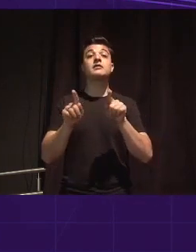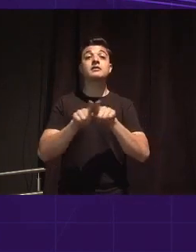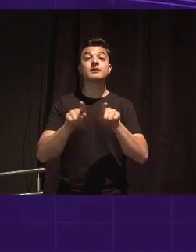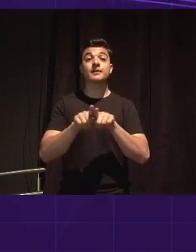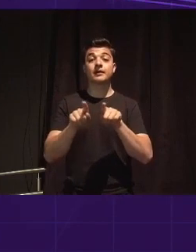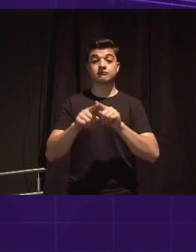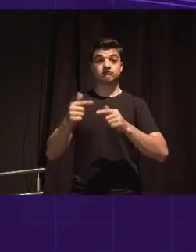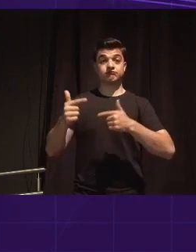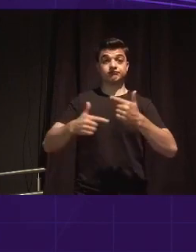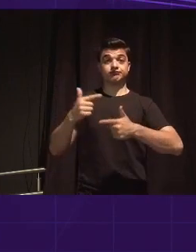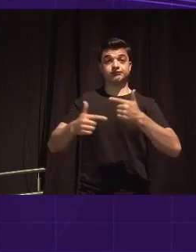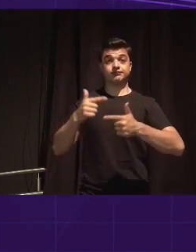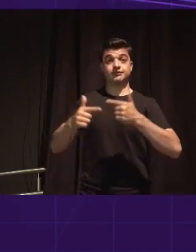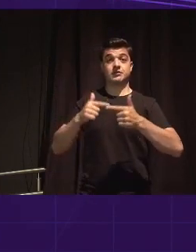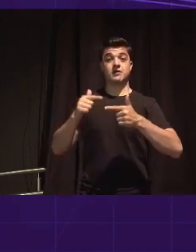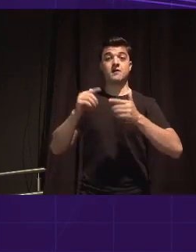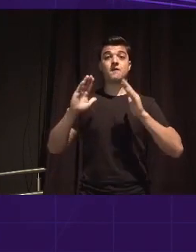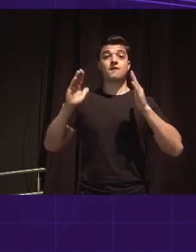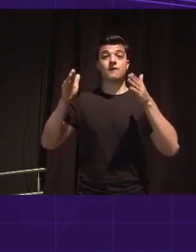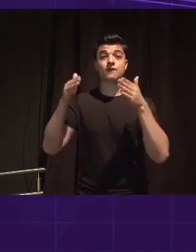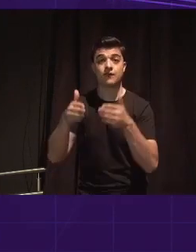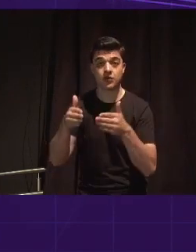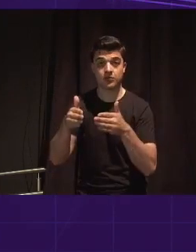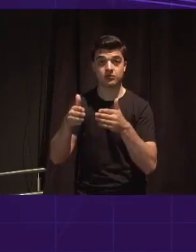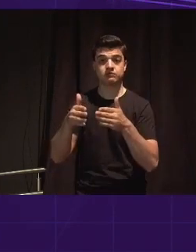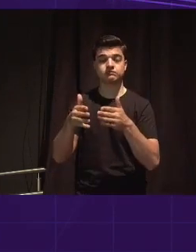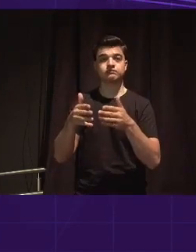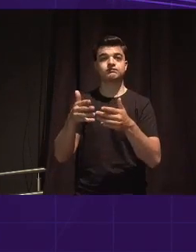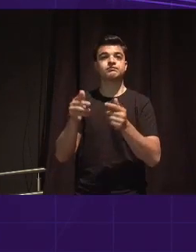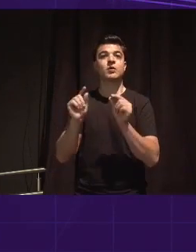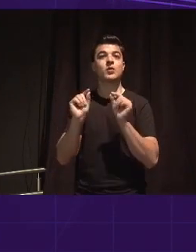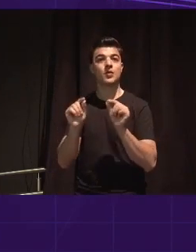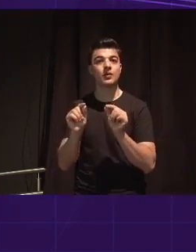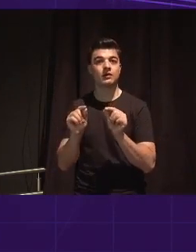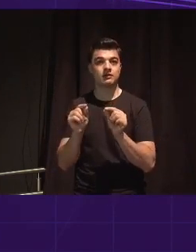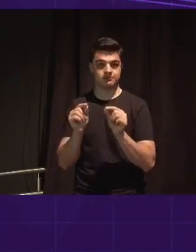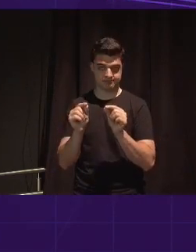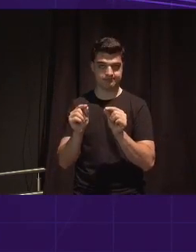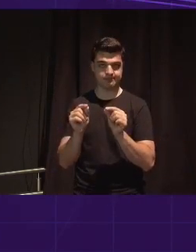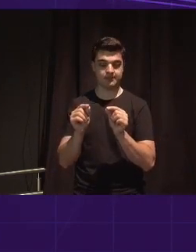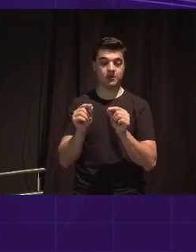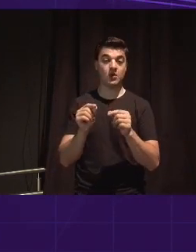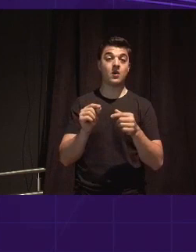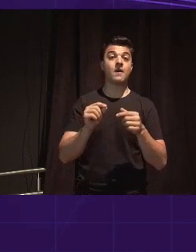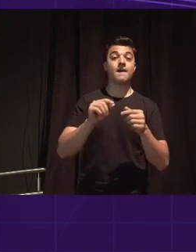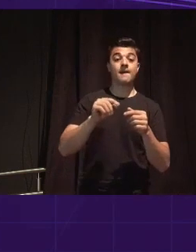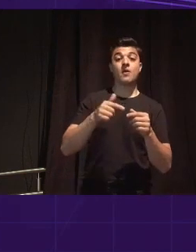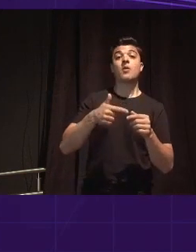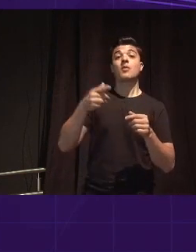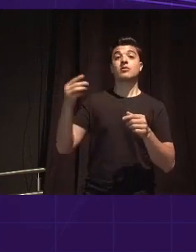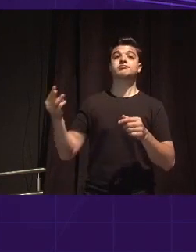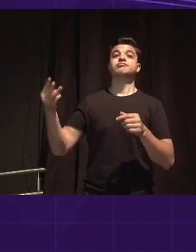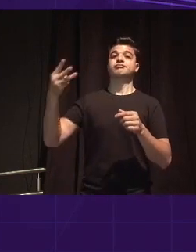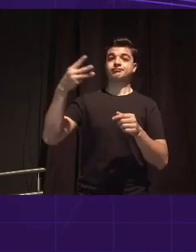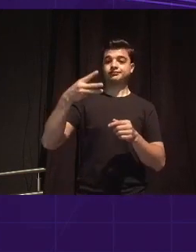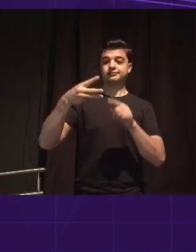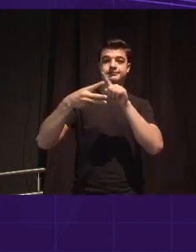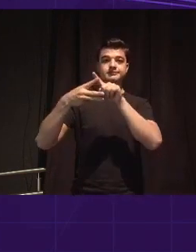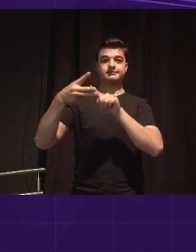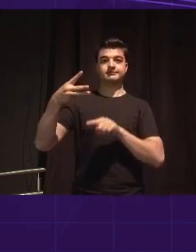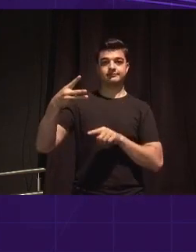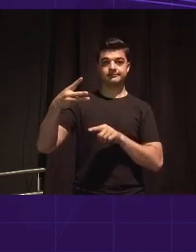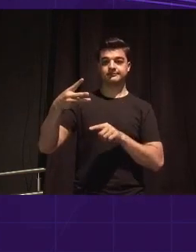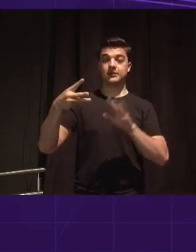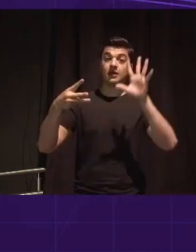capacitada, mas focada mais em tática operacional. Do outro lado, a gente tem os pontos que a gente entendeu que a gente precisava suprir, as soluções que a gente precisava